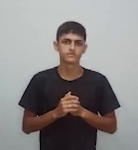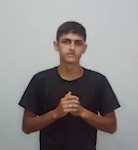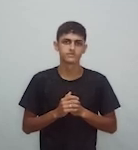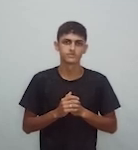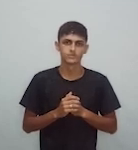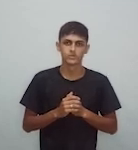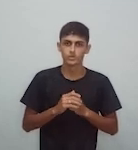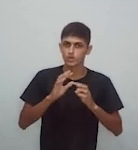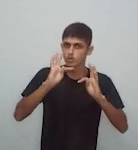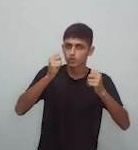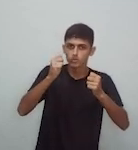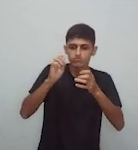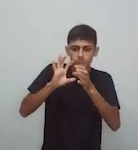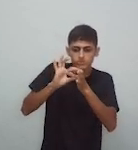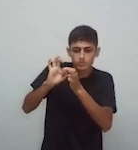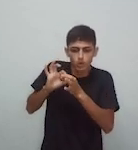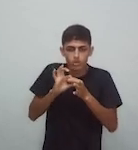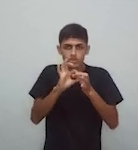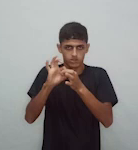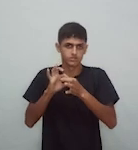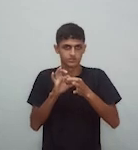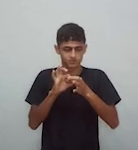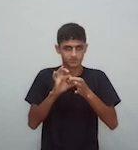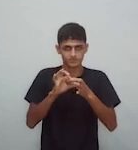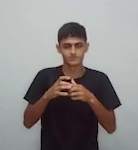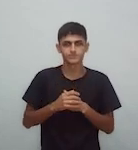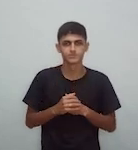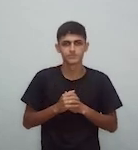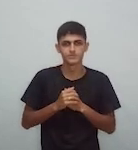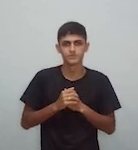que é todo coordenado pelo sistema nervoso.